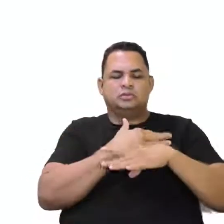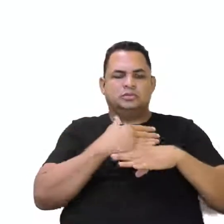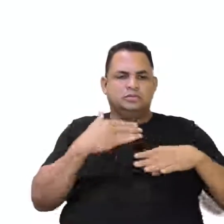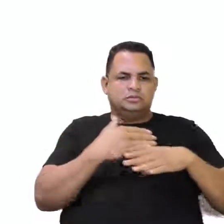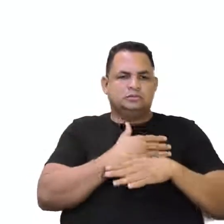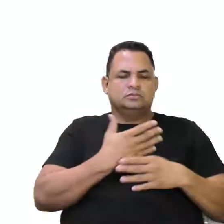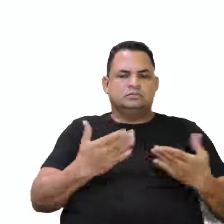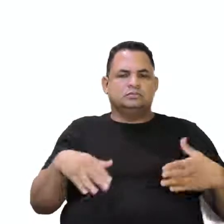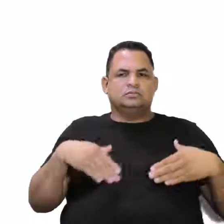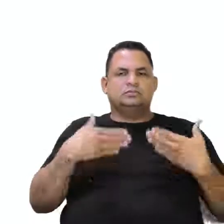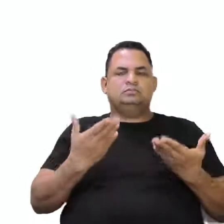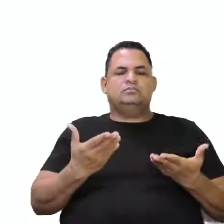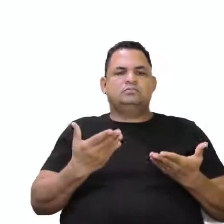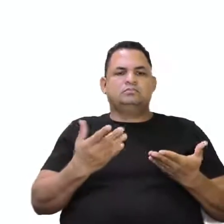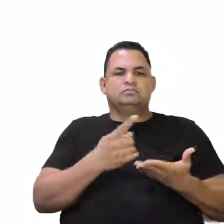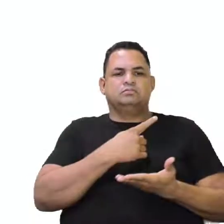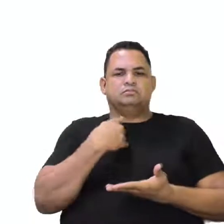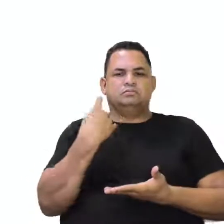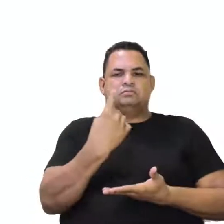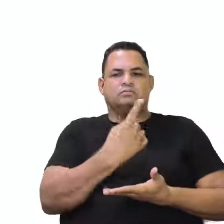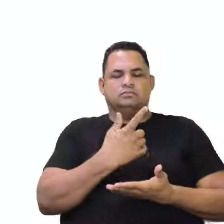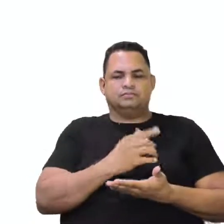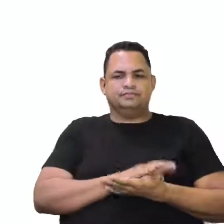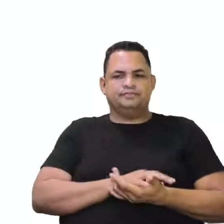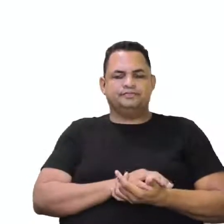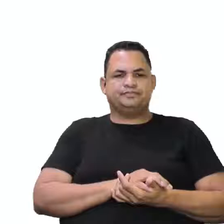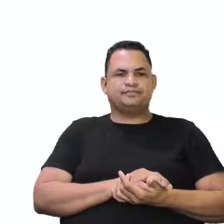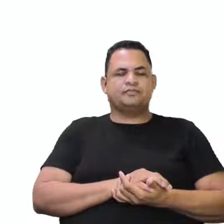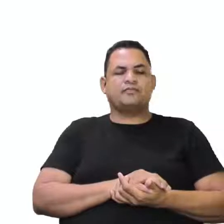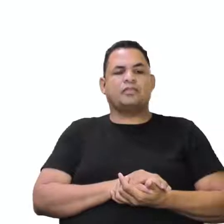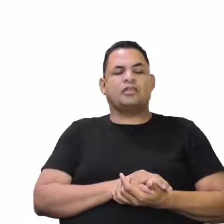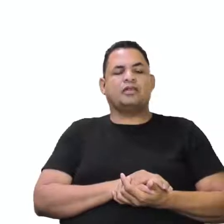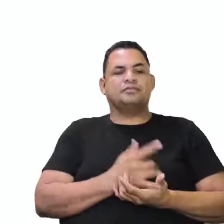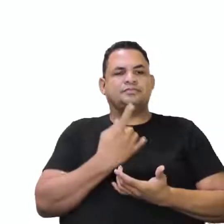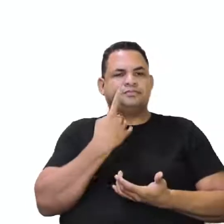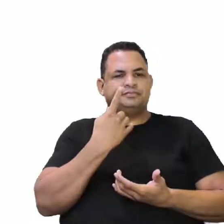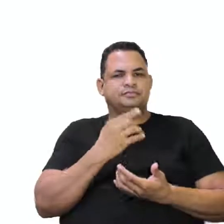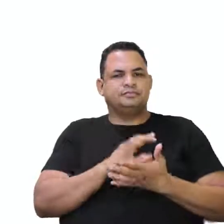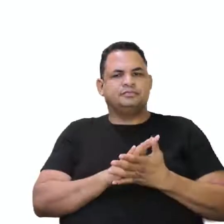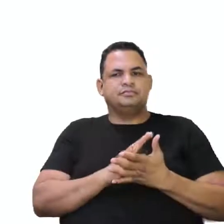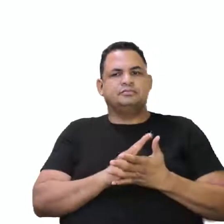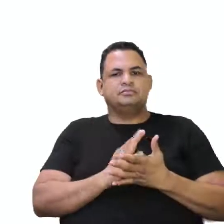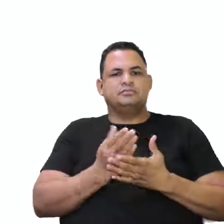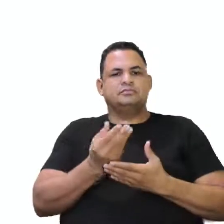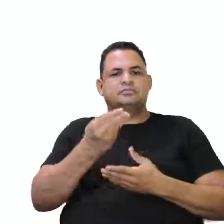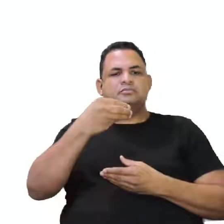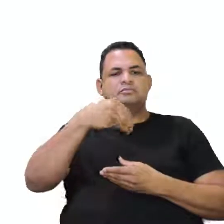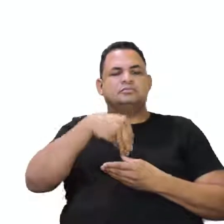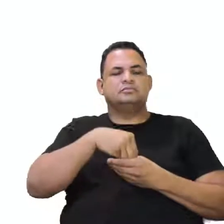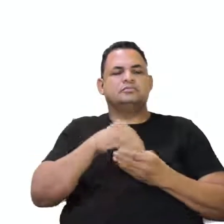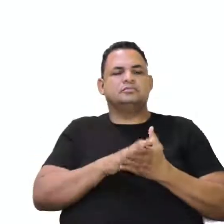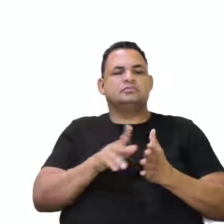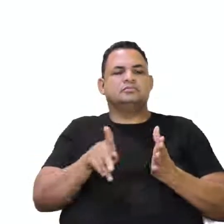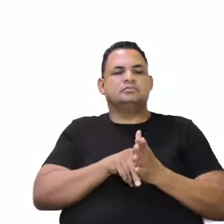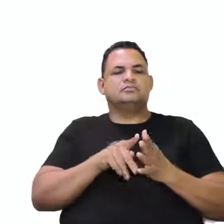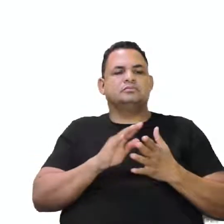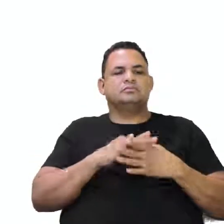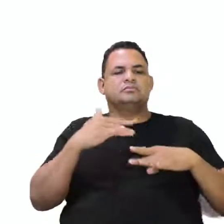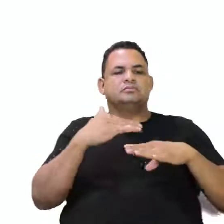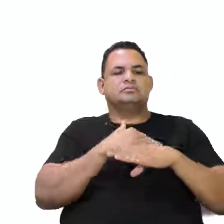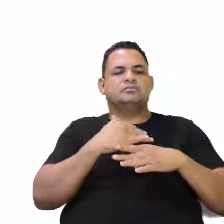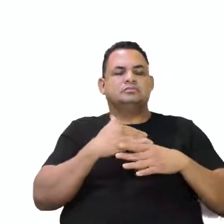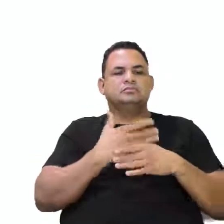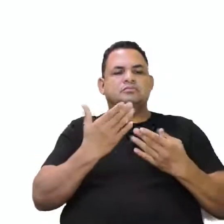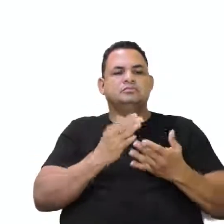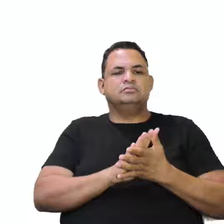urbanos. Quantos de nós já não vimos uma situação dessa aqui, de corpos hídricos dentro da própria cidade, está cheio de poluídos? A gente